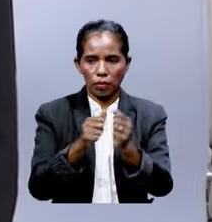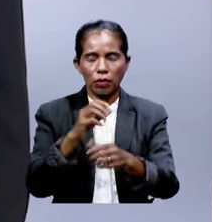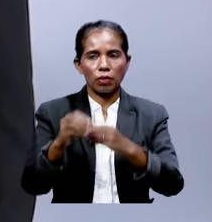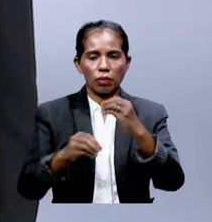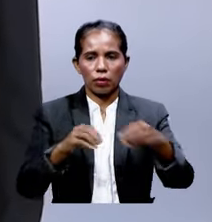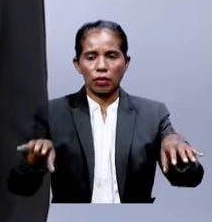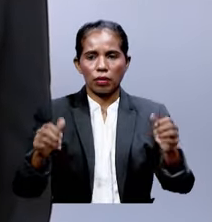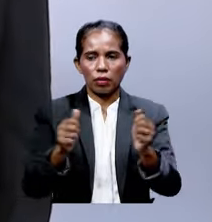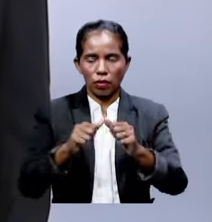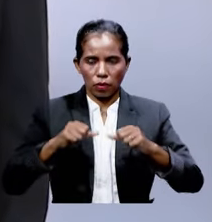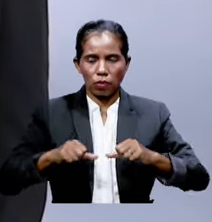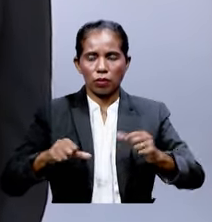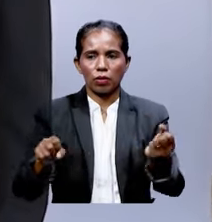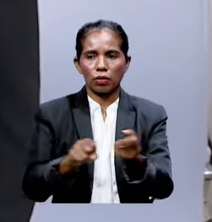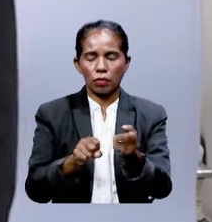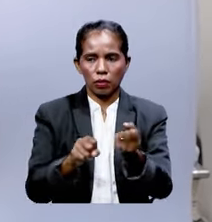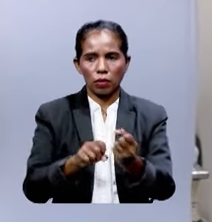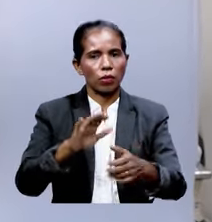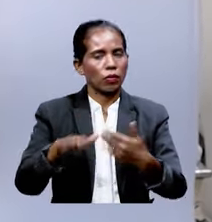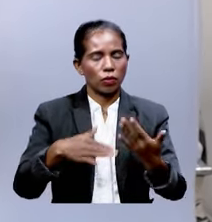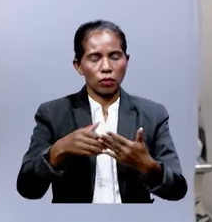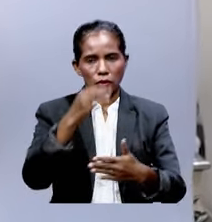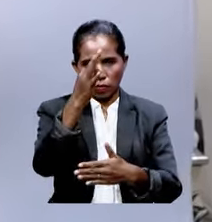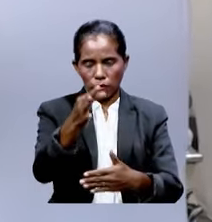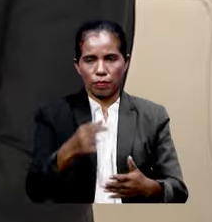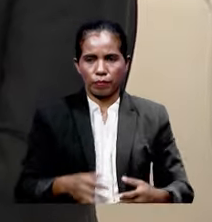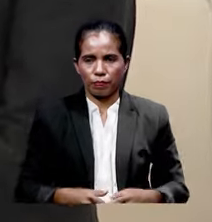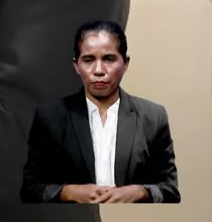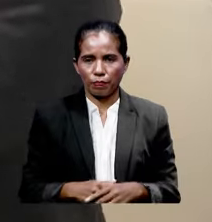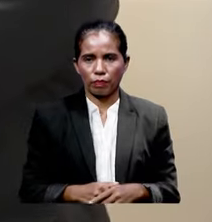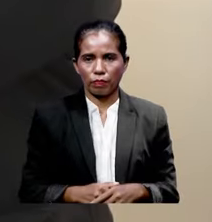bilateral no continua apoio malu ya setor ho tu ya futuro. Marito da Costa, GMN.